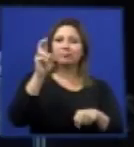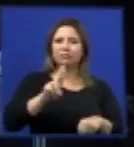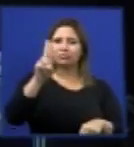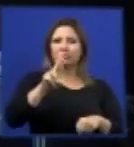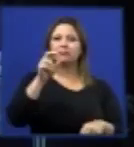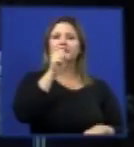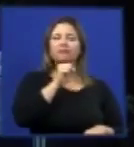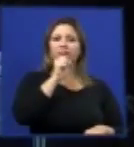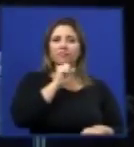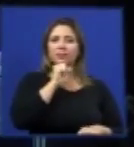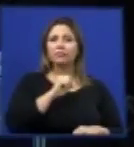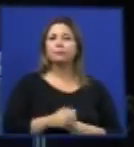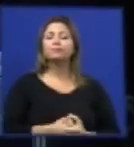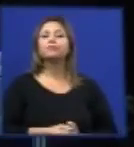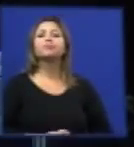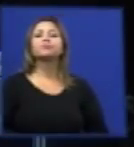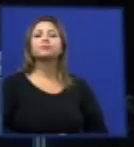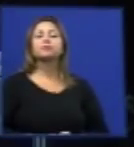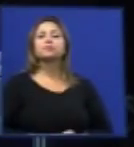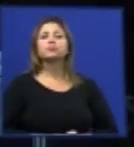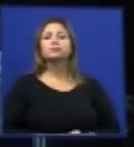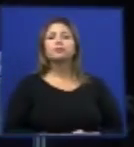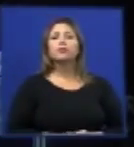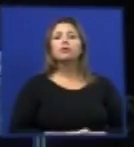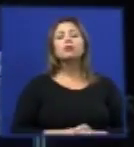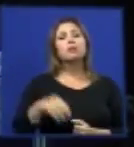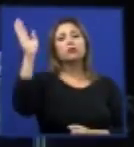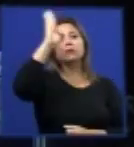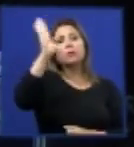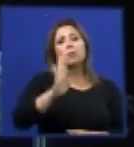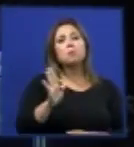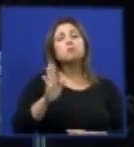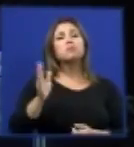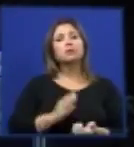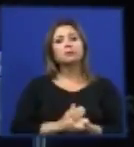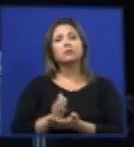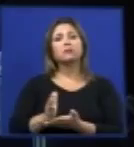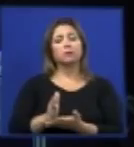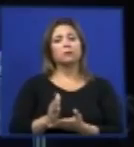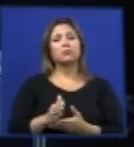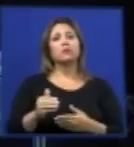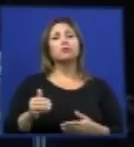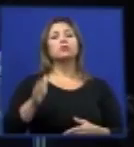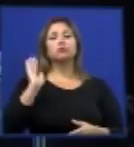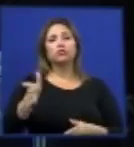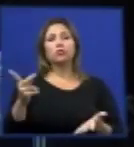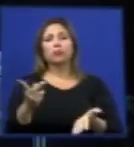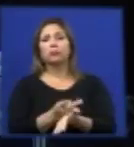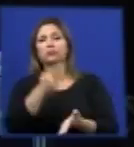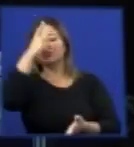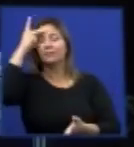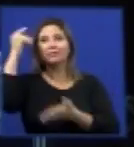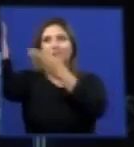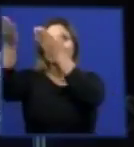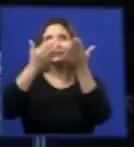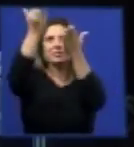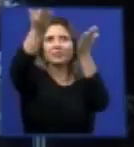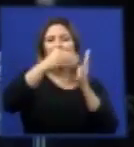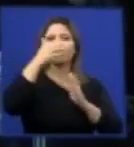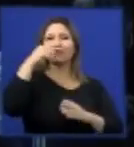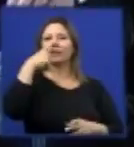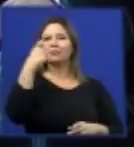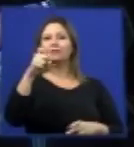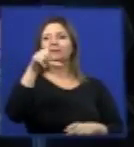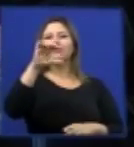importação em conclusão senhores ministros o Brasil se tornou e pode se tornar mais ainda um depósito mundial de pneus ele é